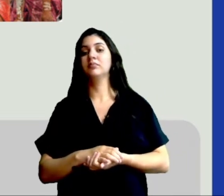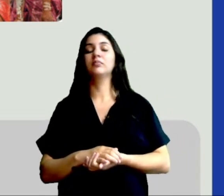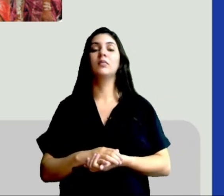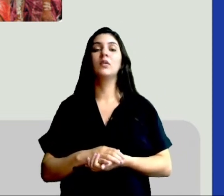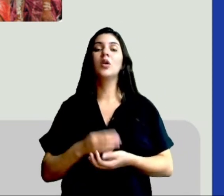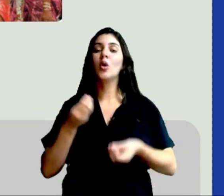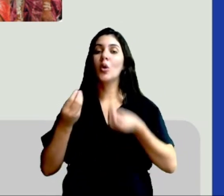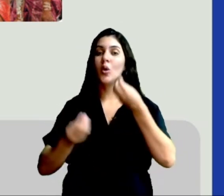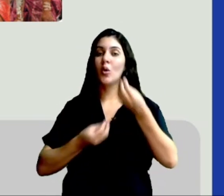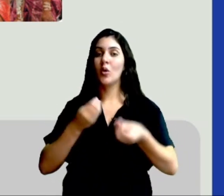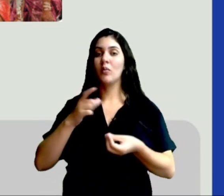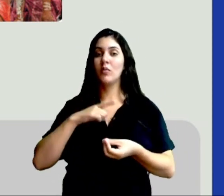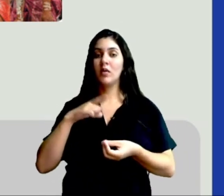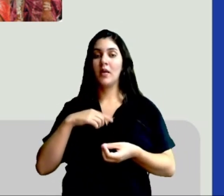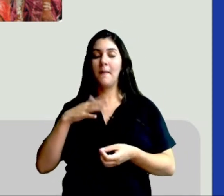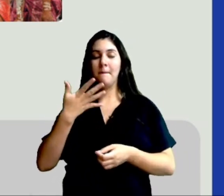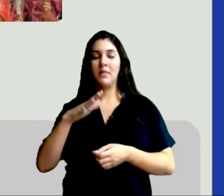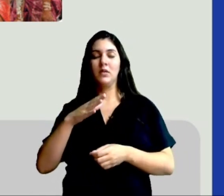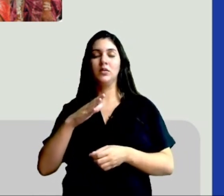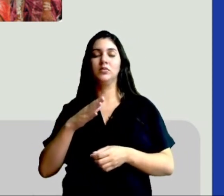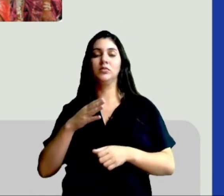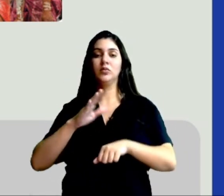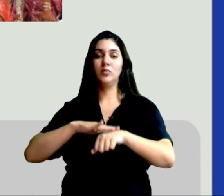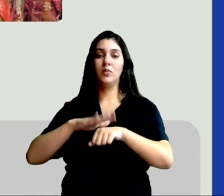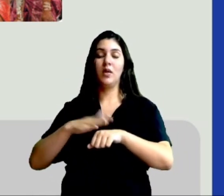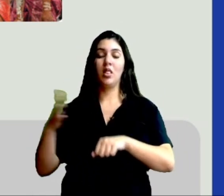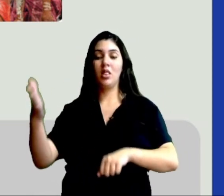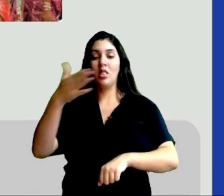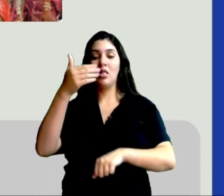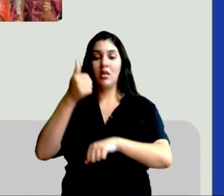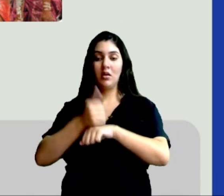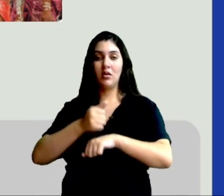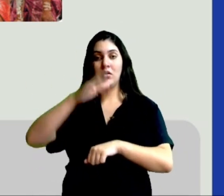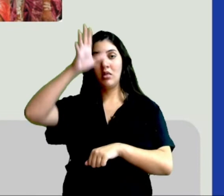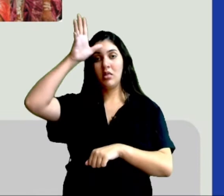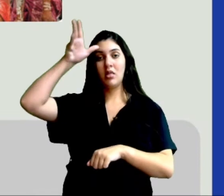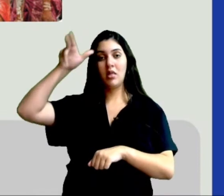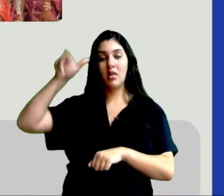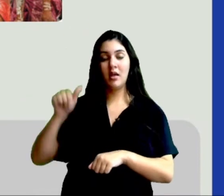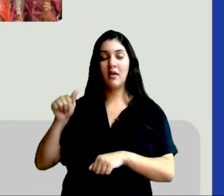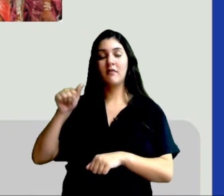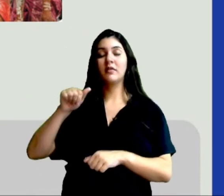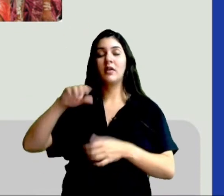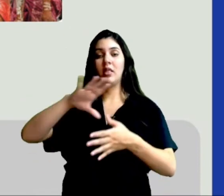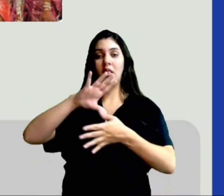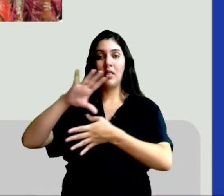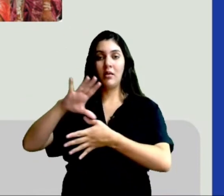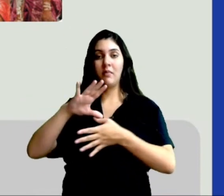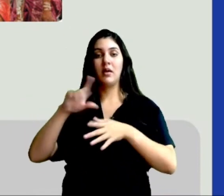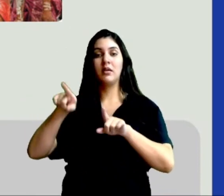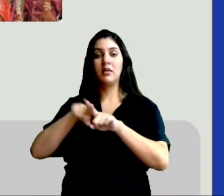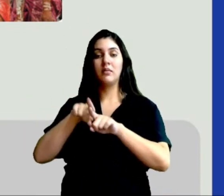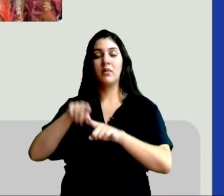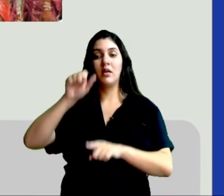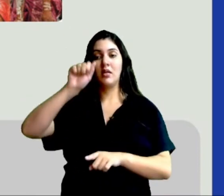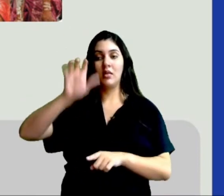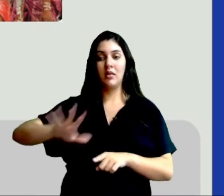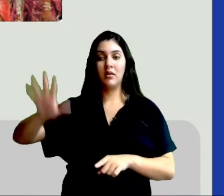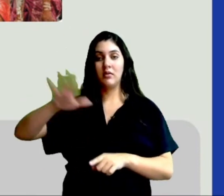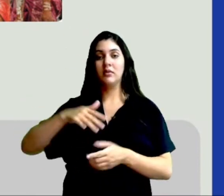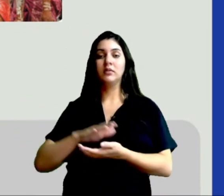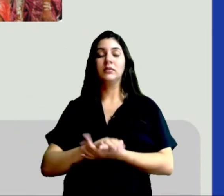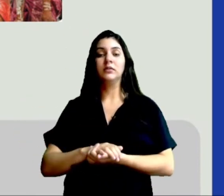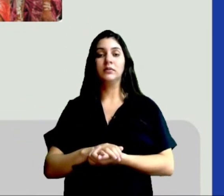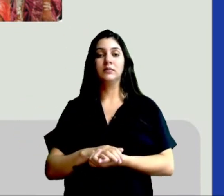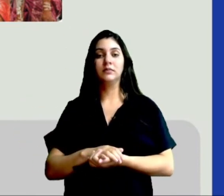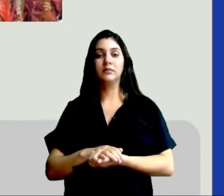Como ocorrido durante a colonização europeia na África, na América e na Ásia, a conquista e a ocupação do território australiano pelos